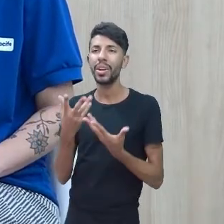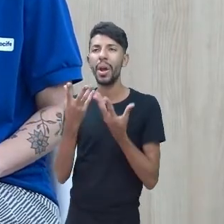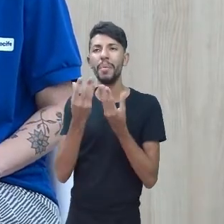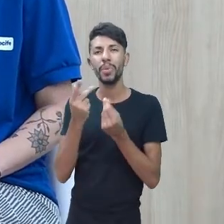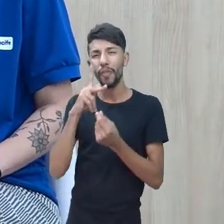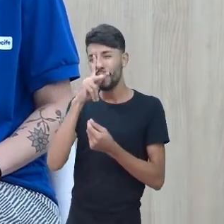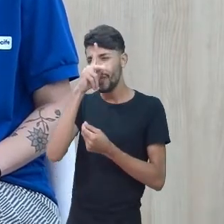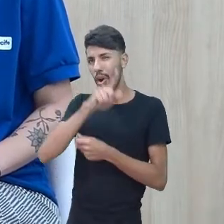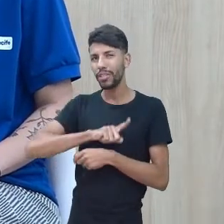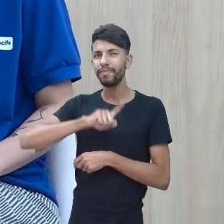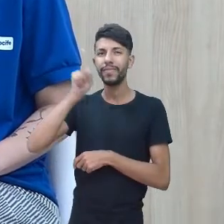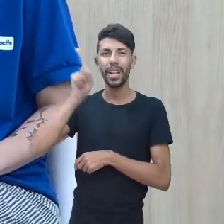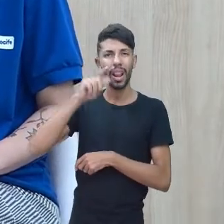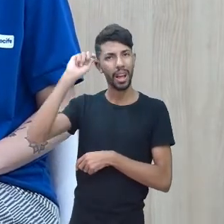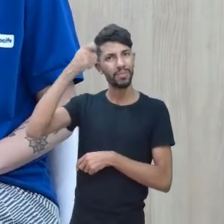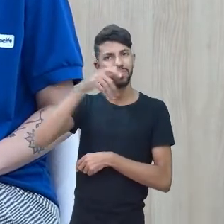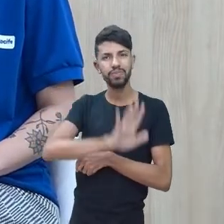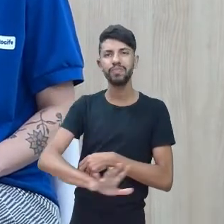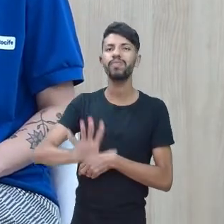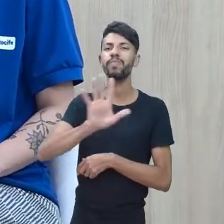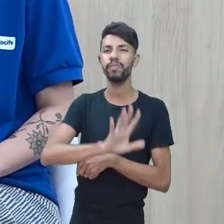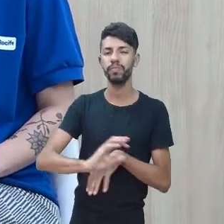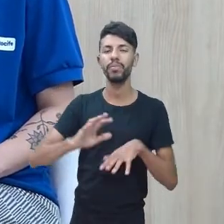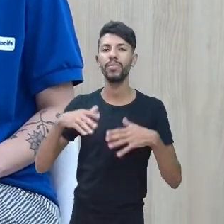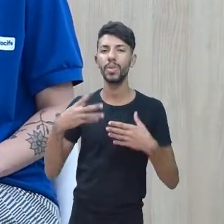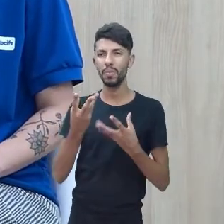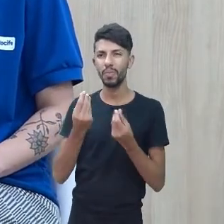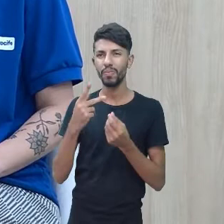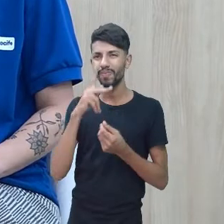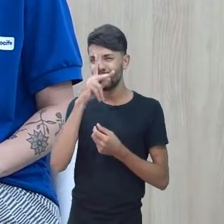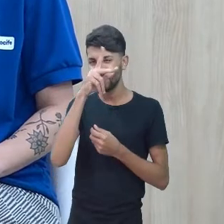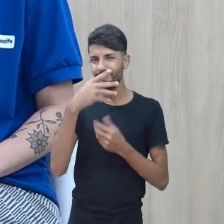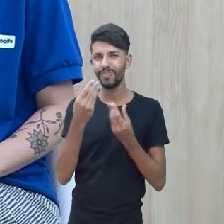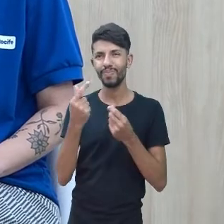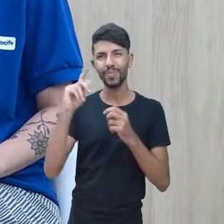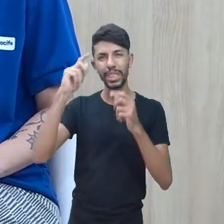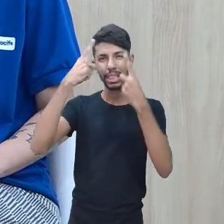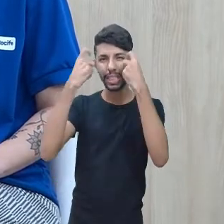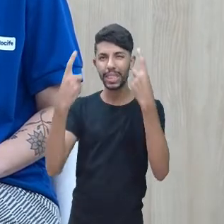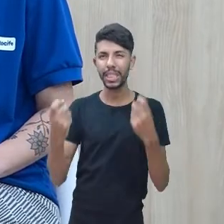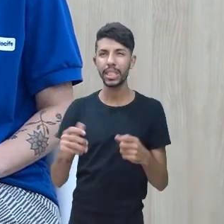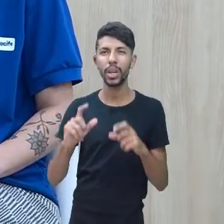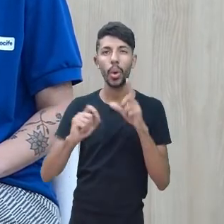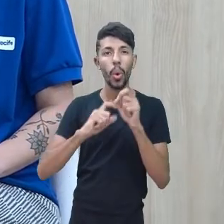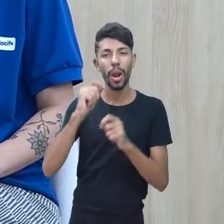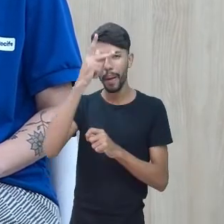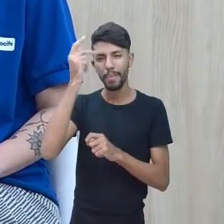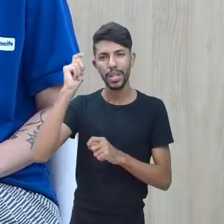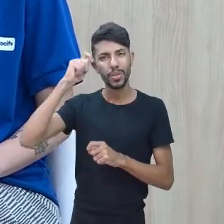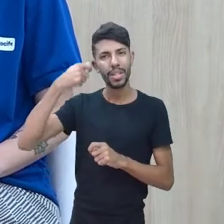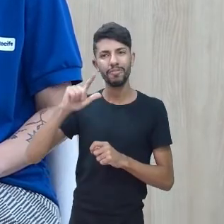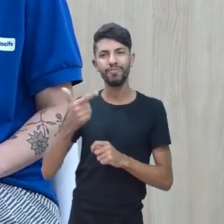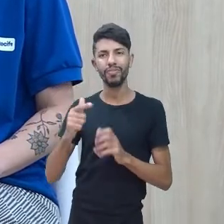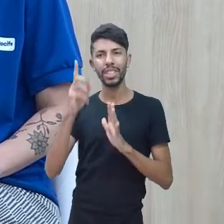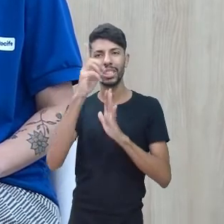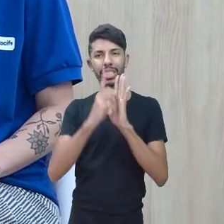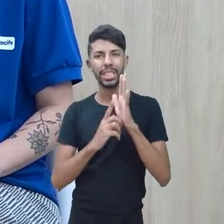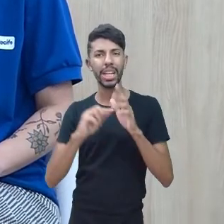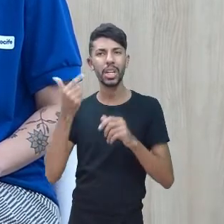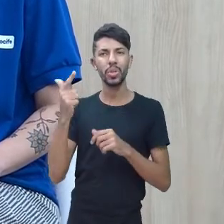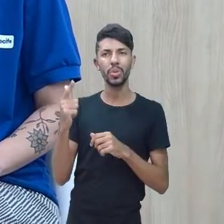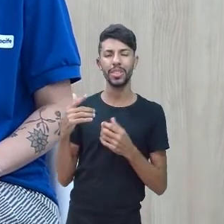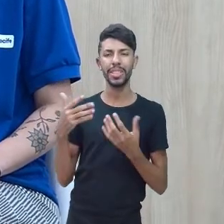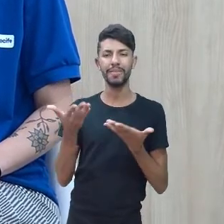essa questão do apartheid, né? Foi muito presente, muito violenta, onde negros não tinham direito, não tinham acesso a serviços